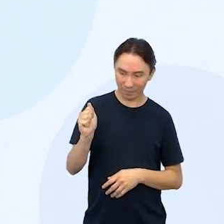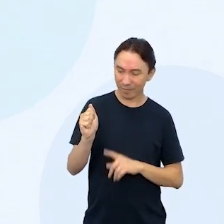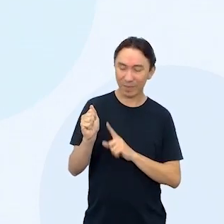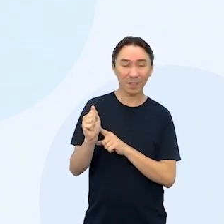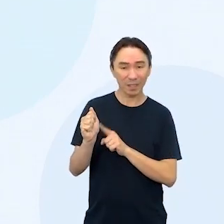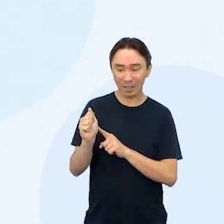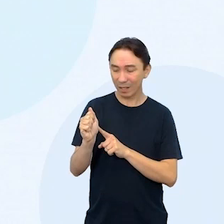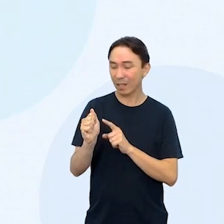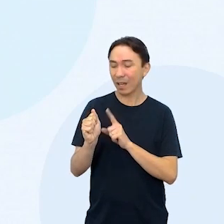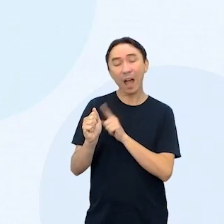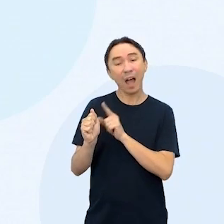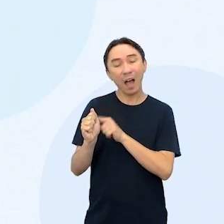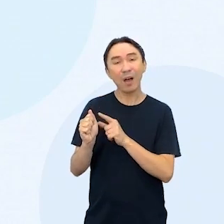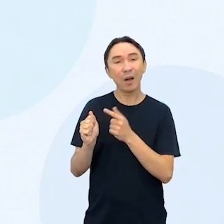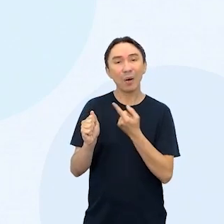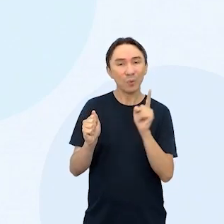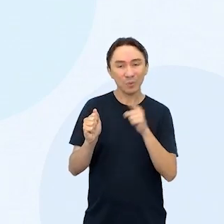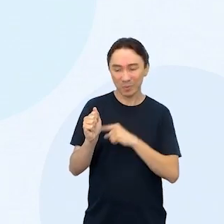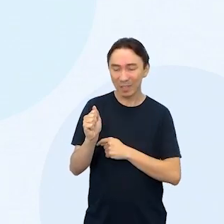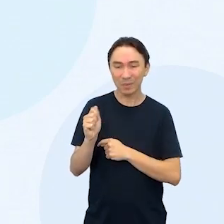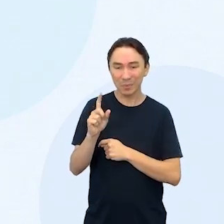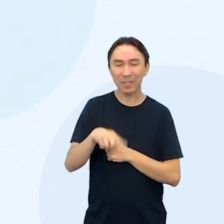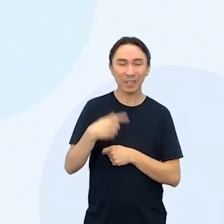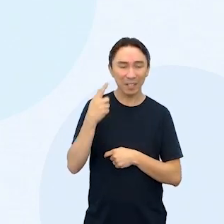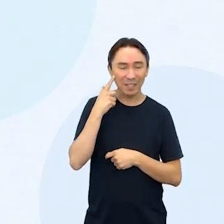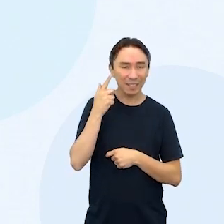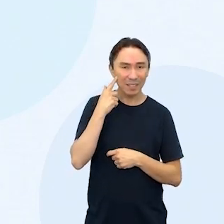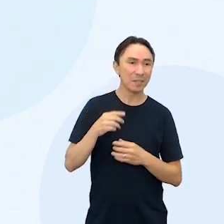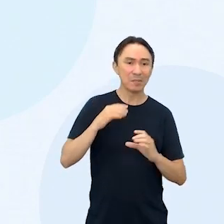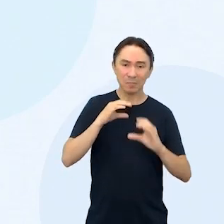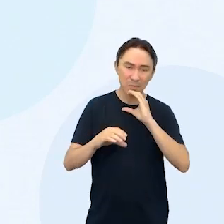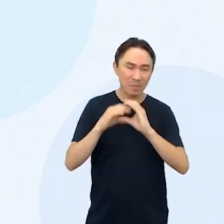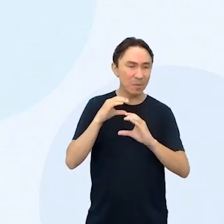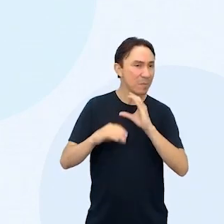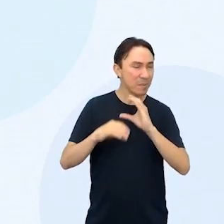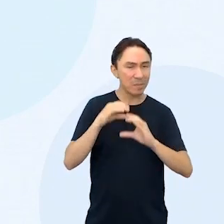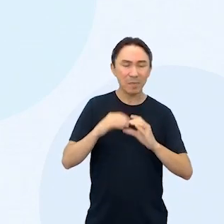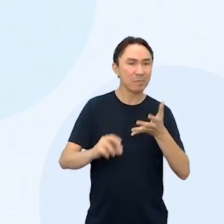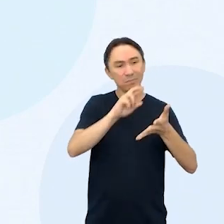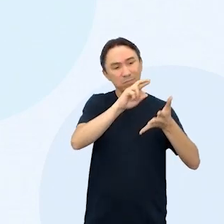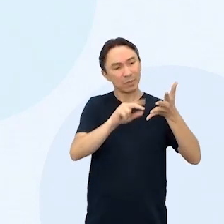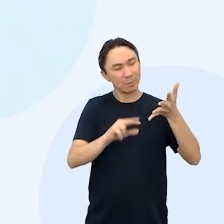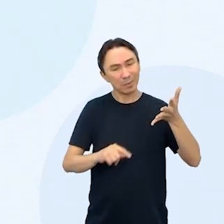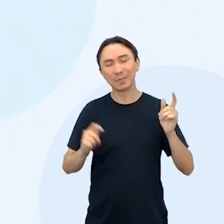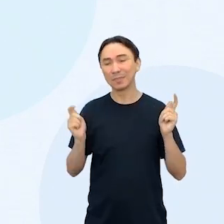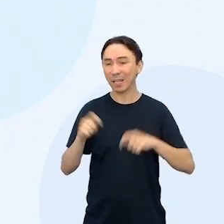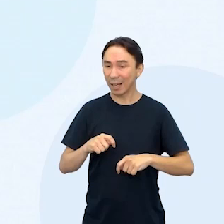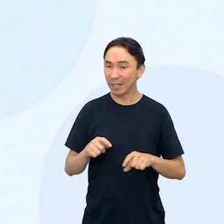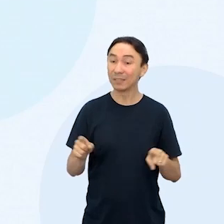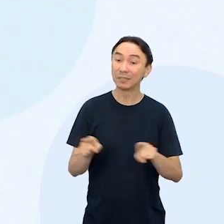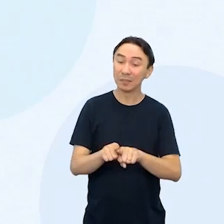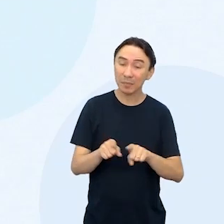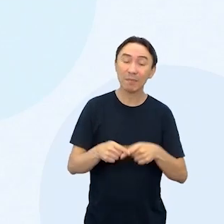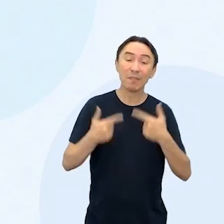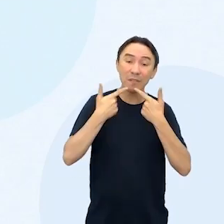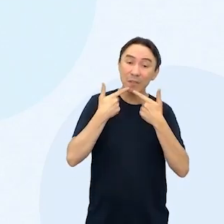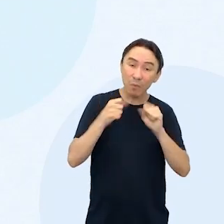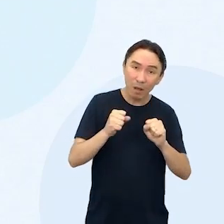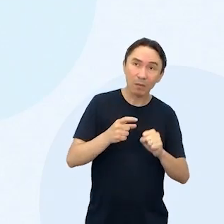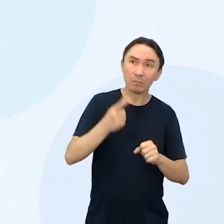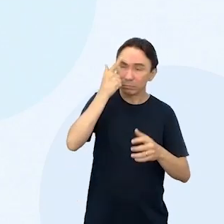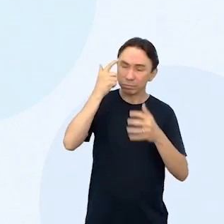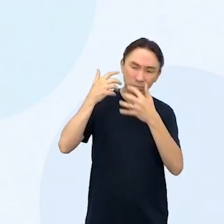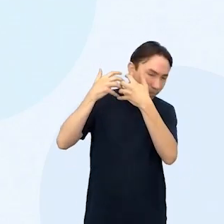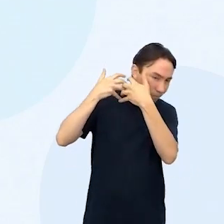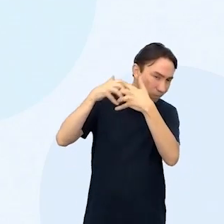Para ampliar as possibilidades de comunicação. Estimula o desenvolvimento da linguagem e da cognição. Então,